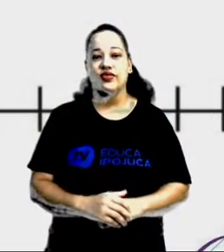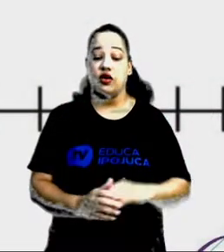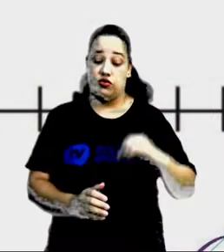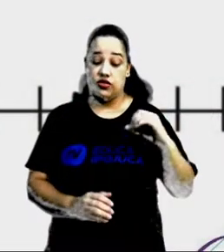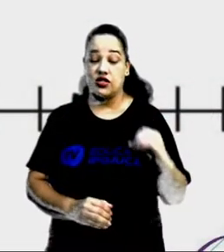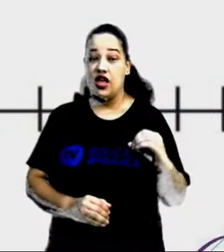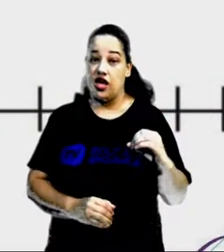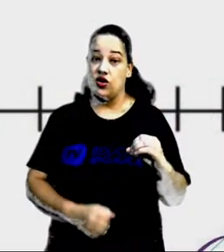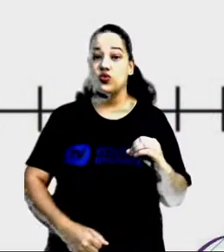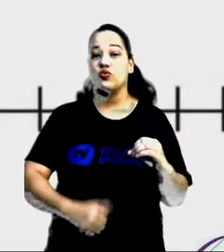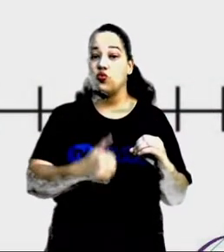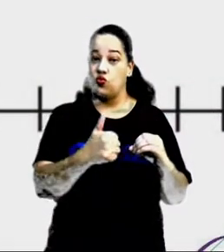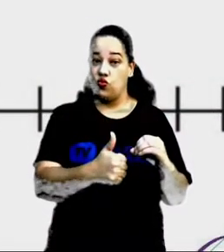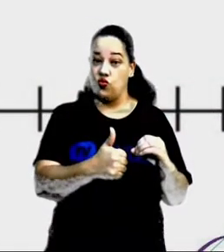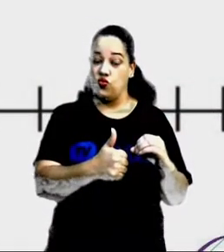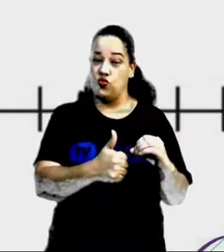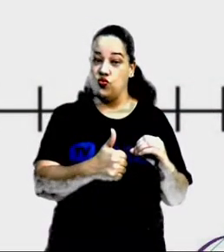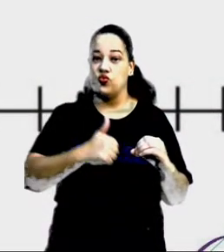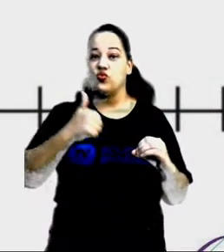Um,